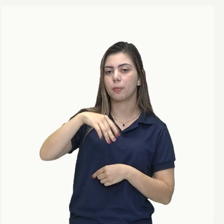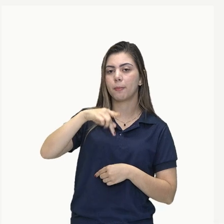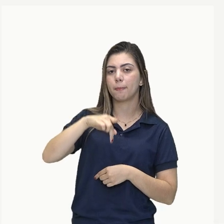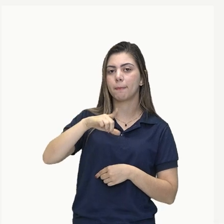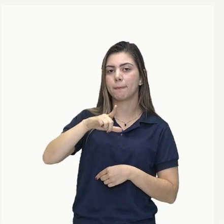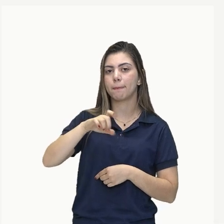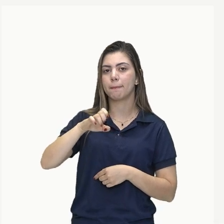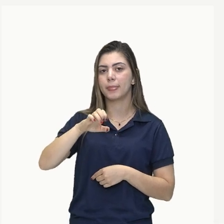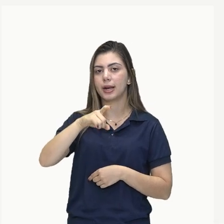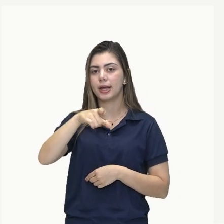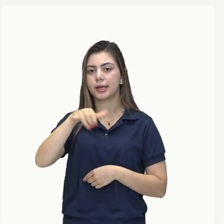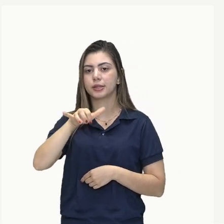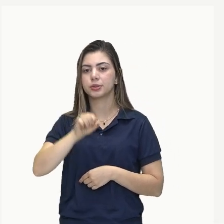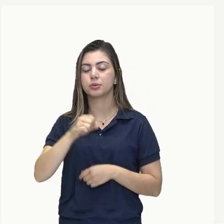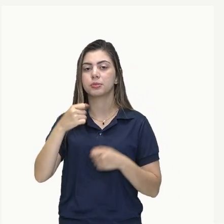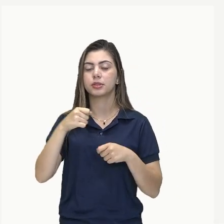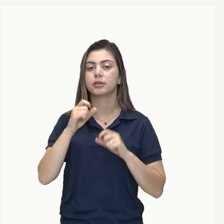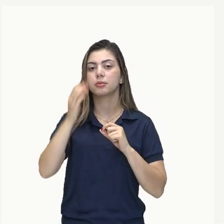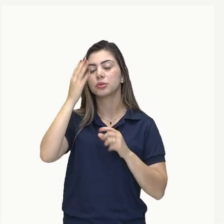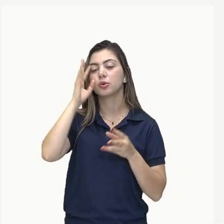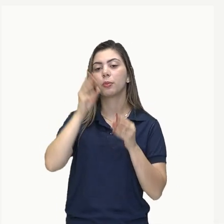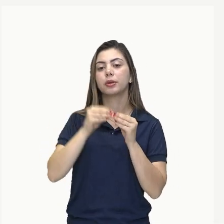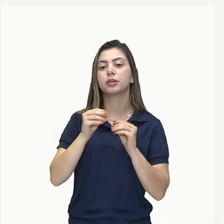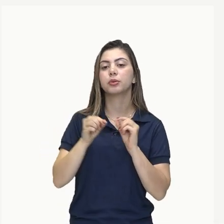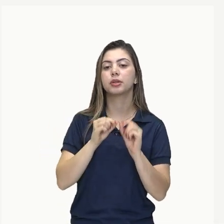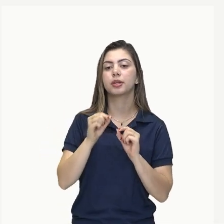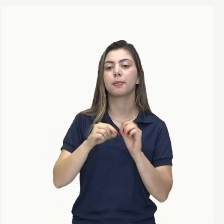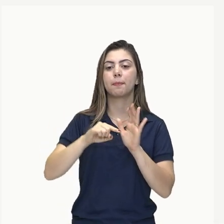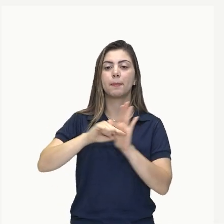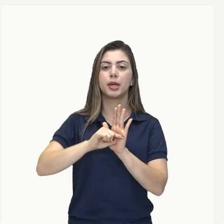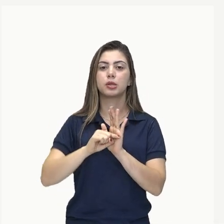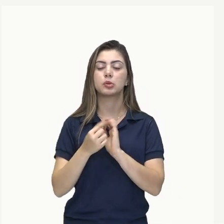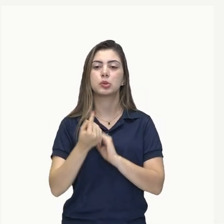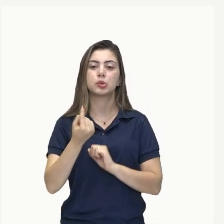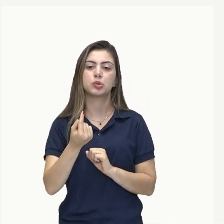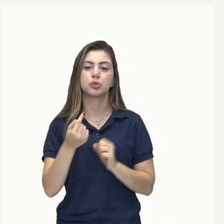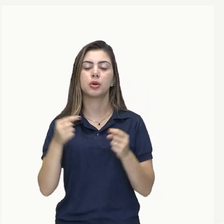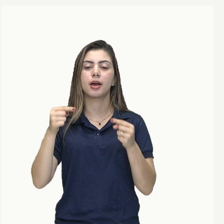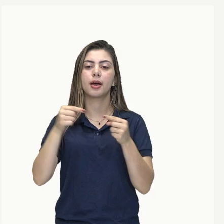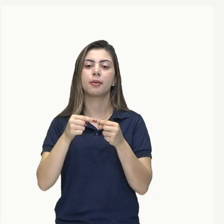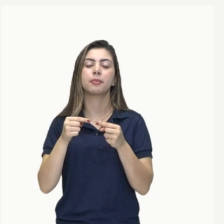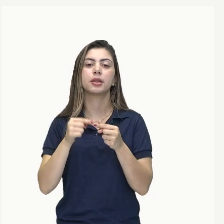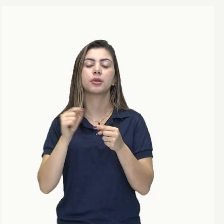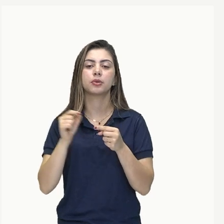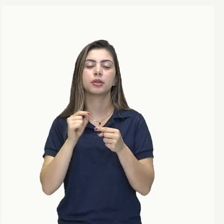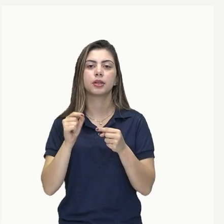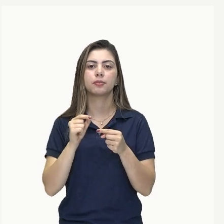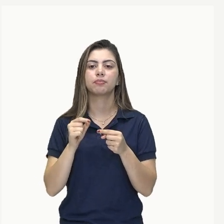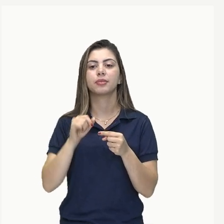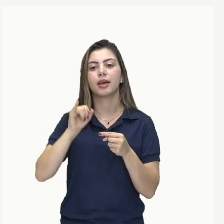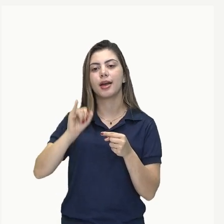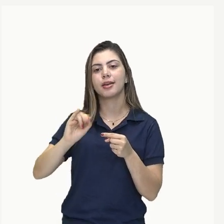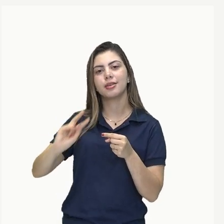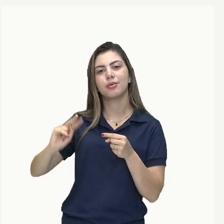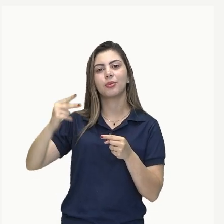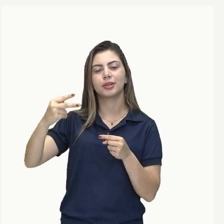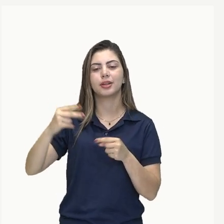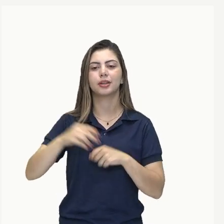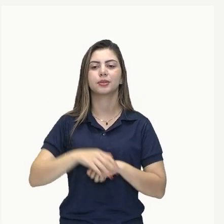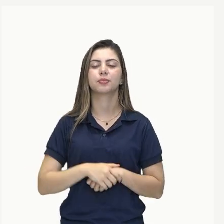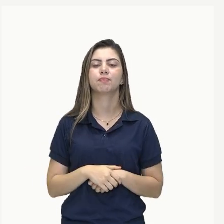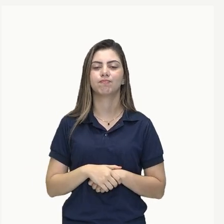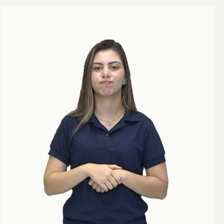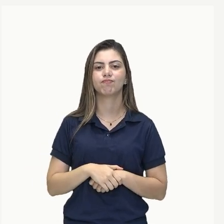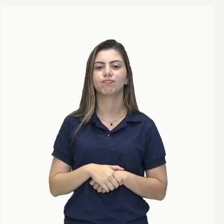ó, que o menos 1 ele é igual a 1, aliás, ao i ao quadrado, né?